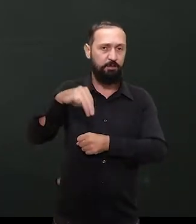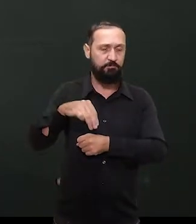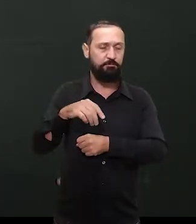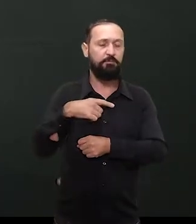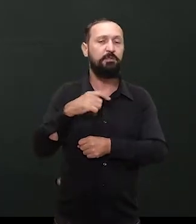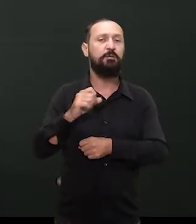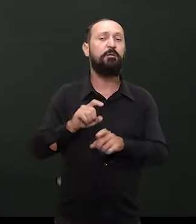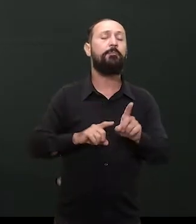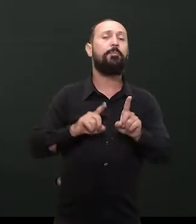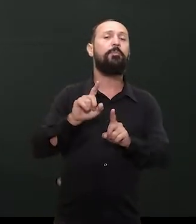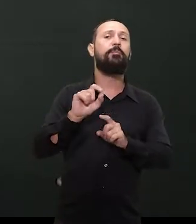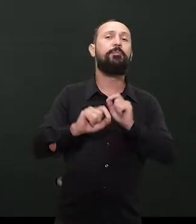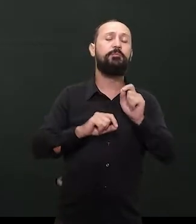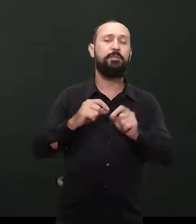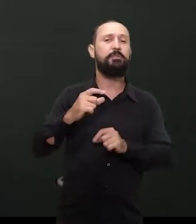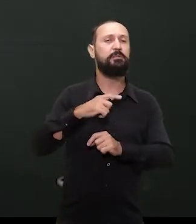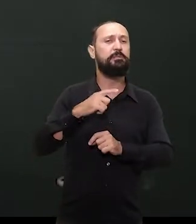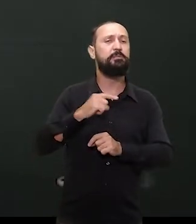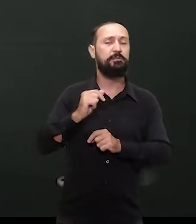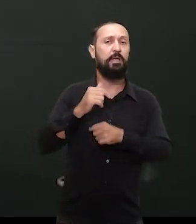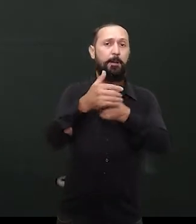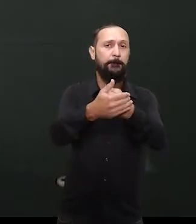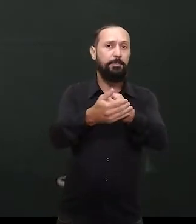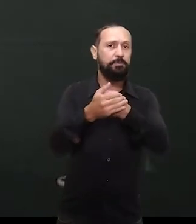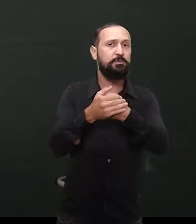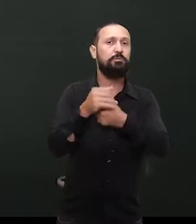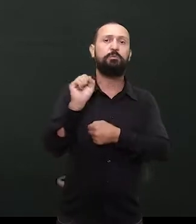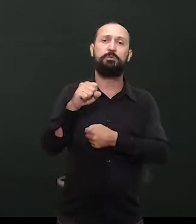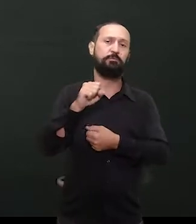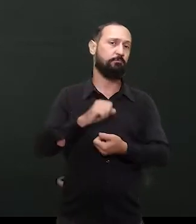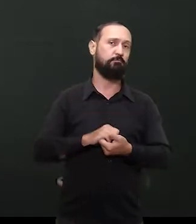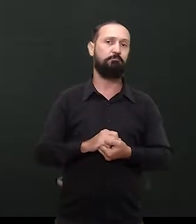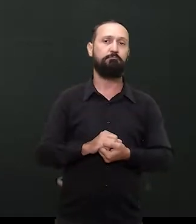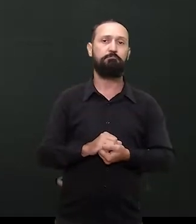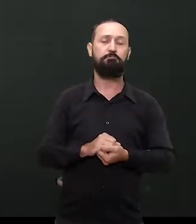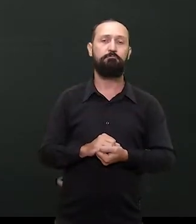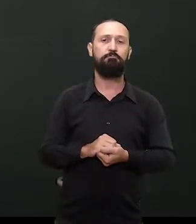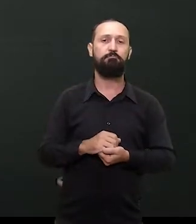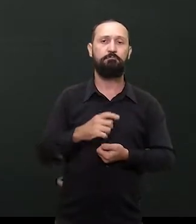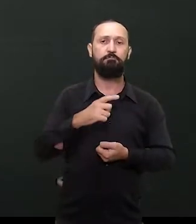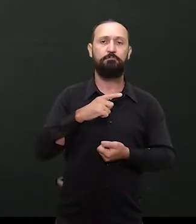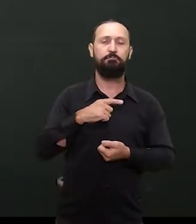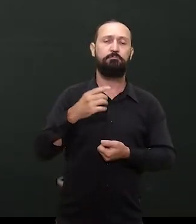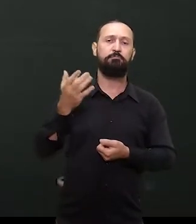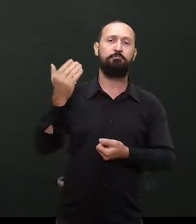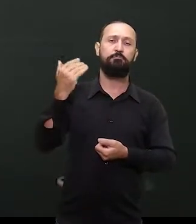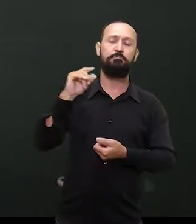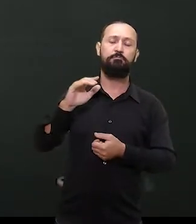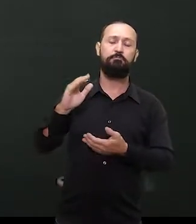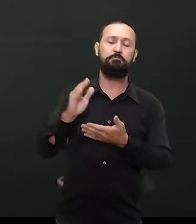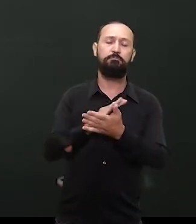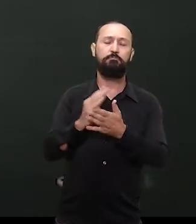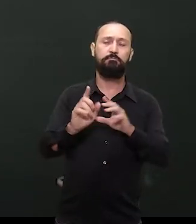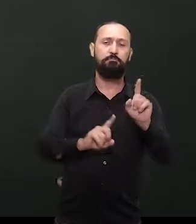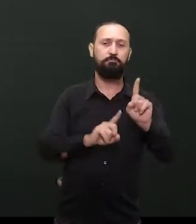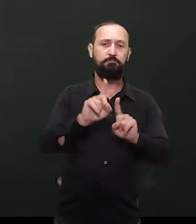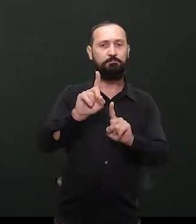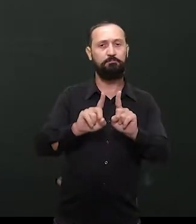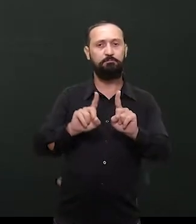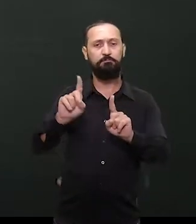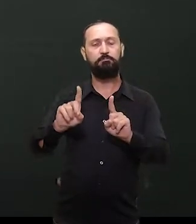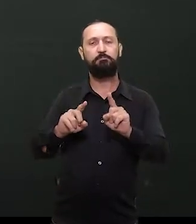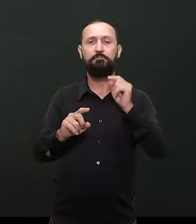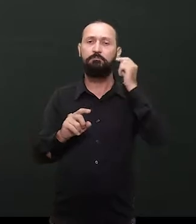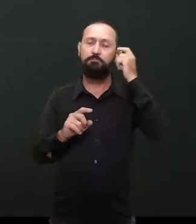e a grande maioria possui medida protetiva e nós tivemos Vamos ver em nos índices nas